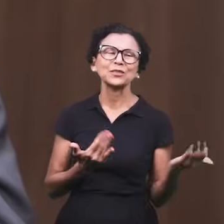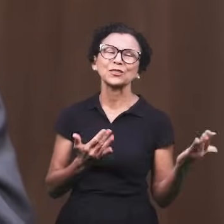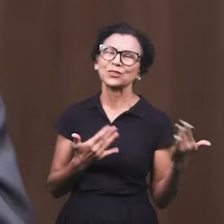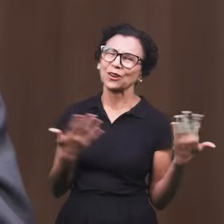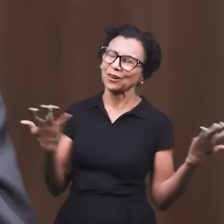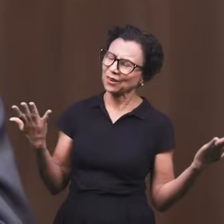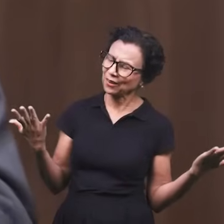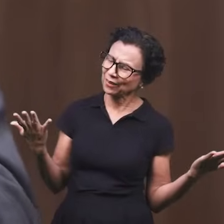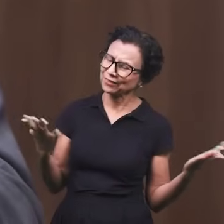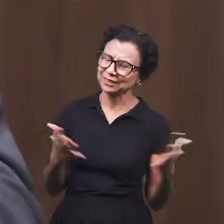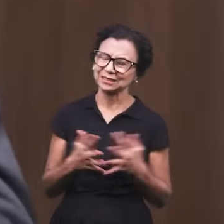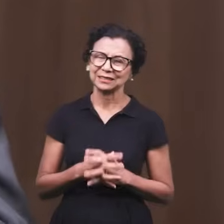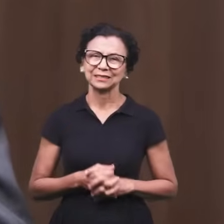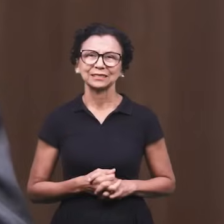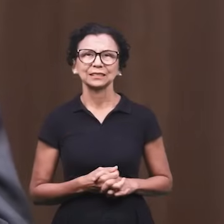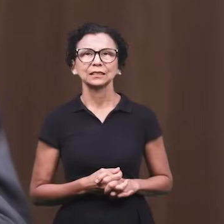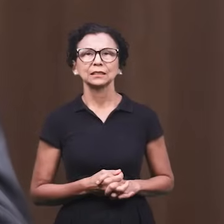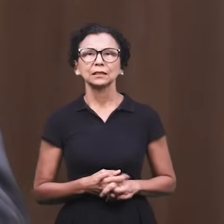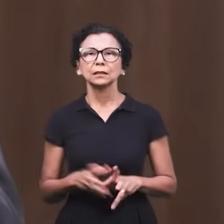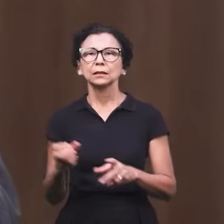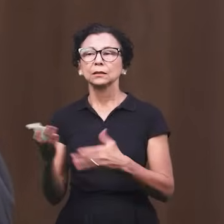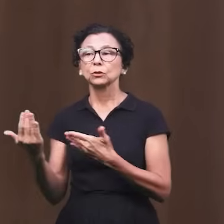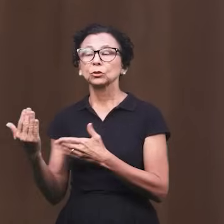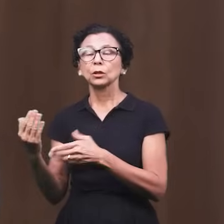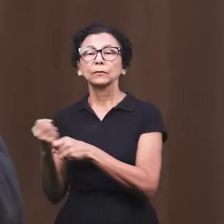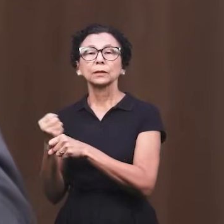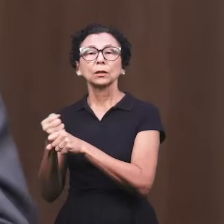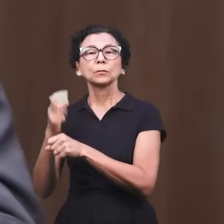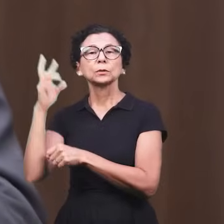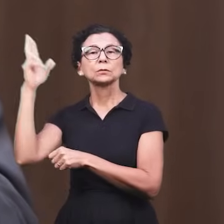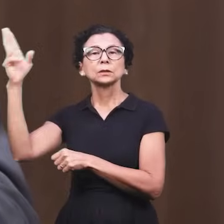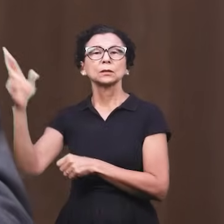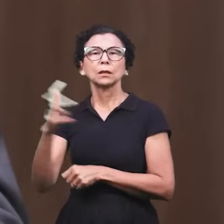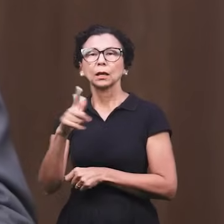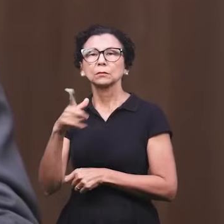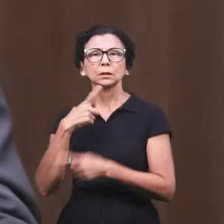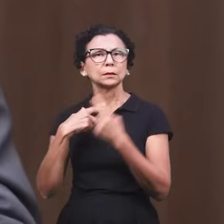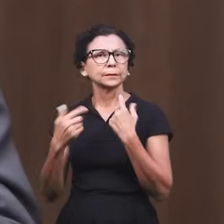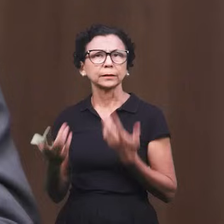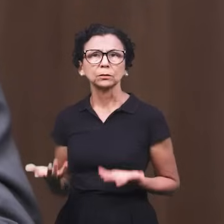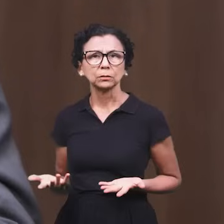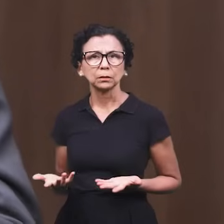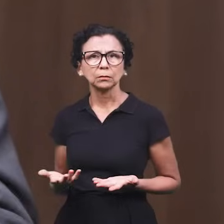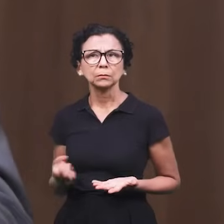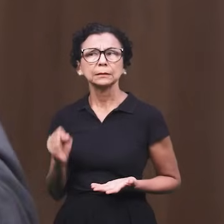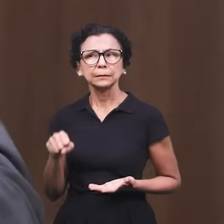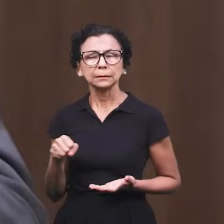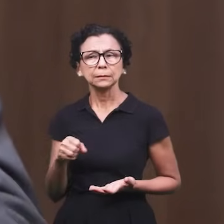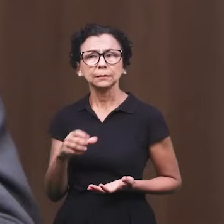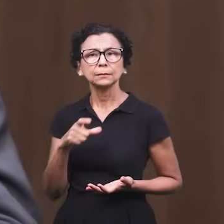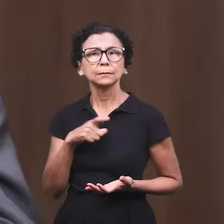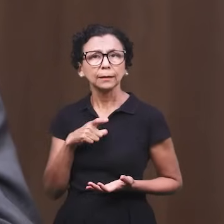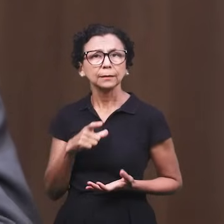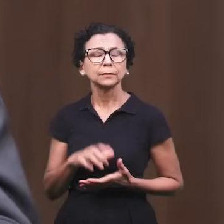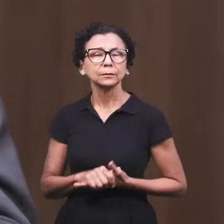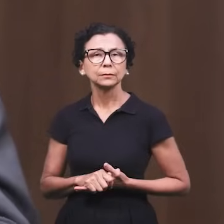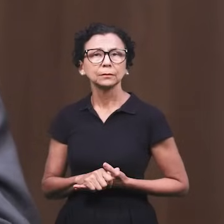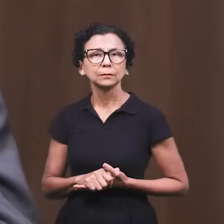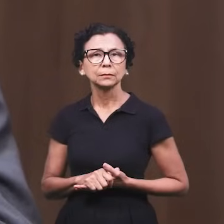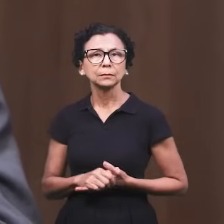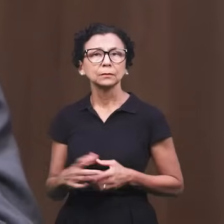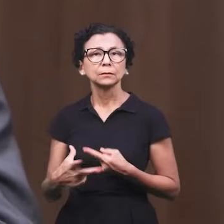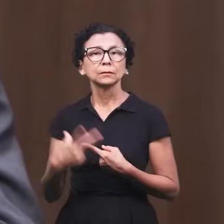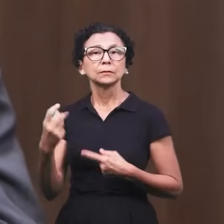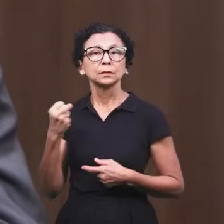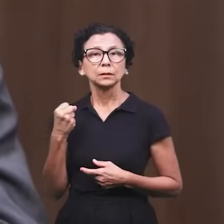coisas. E o jovem da obra, ele não tem desejos? Ele não tem? Tem. Agora, como é que você vai viver? Como é que você vai vencer